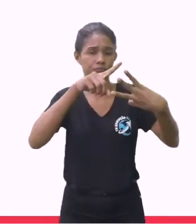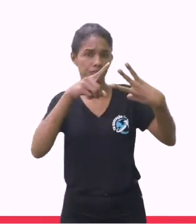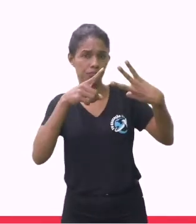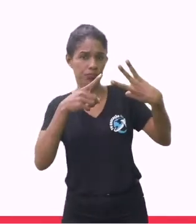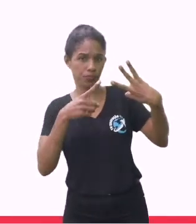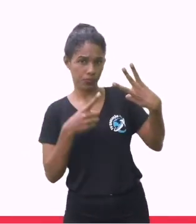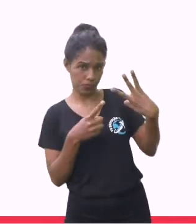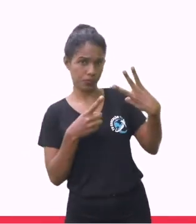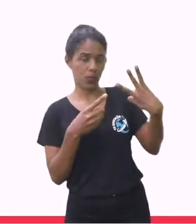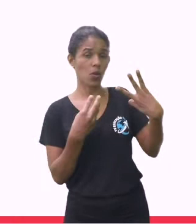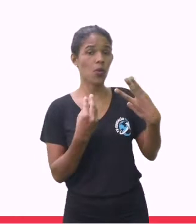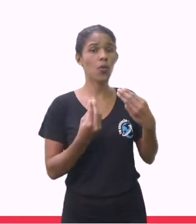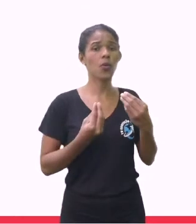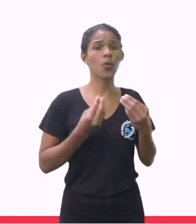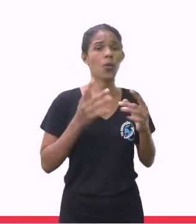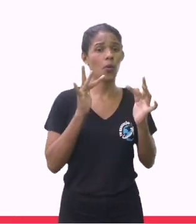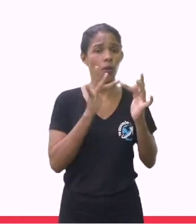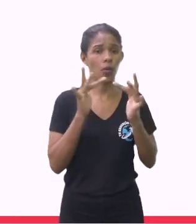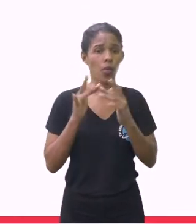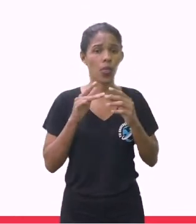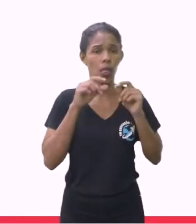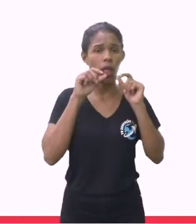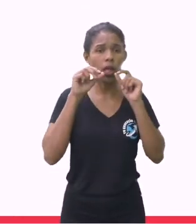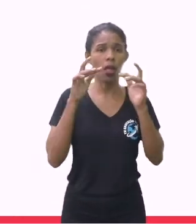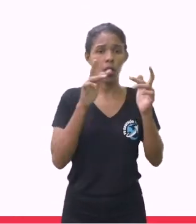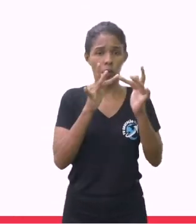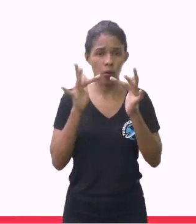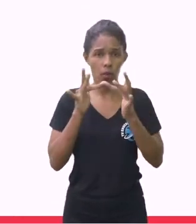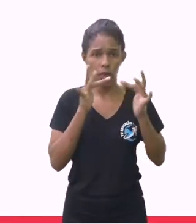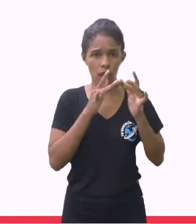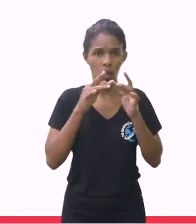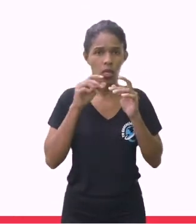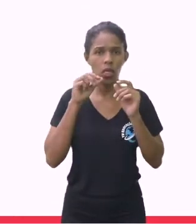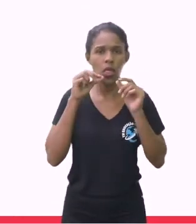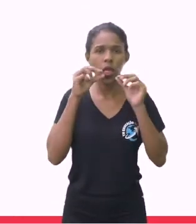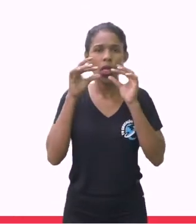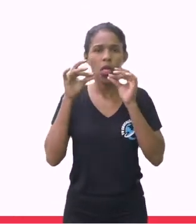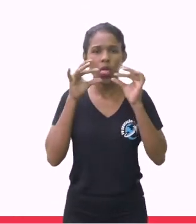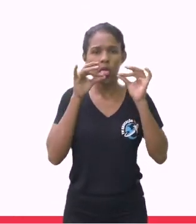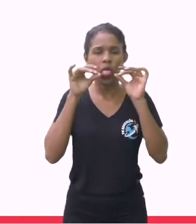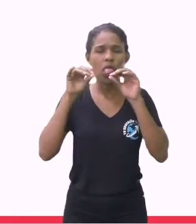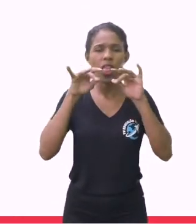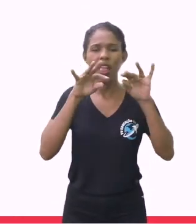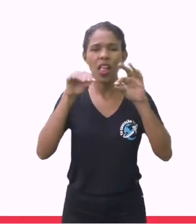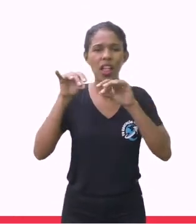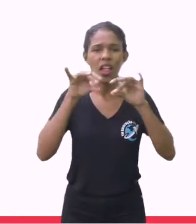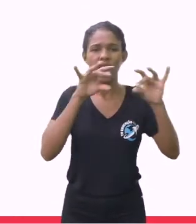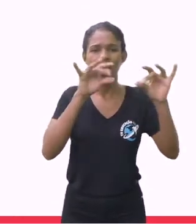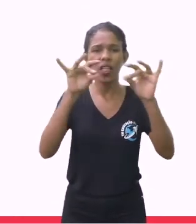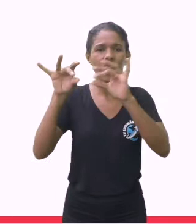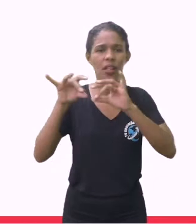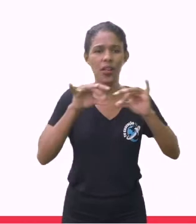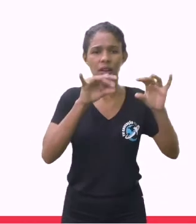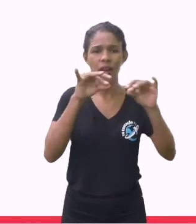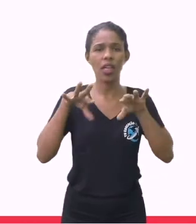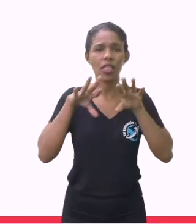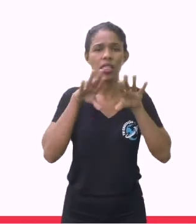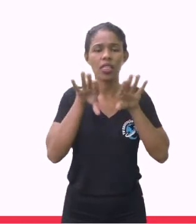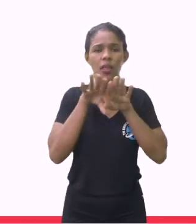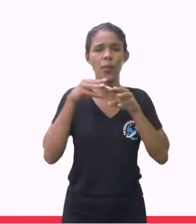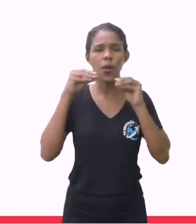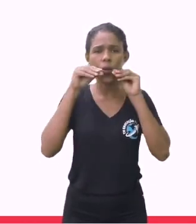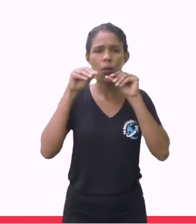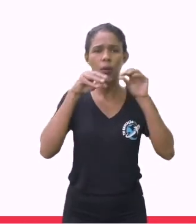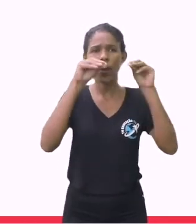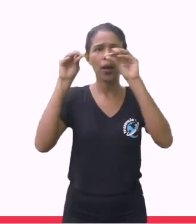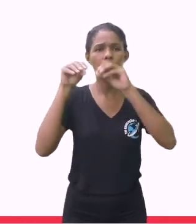de contato, gotículas e aerosol. A transmissão por contato ocorre por meio de contato direto com uma